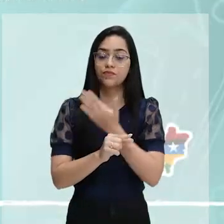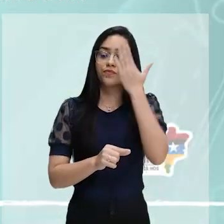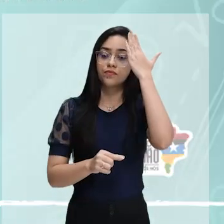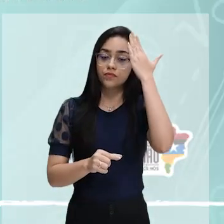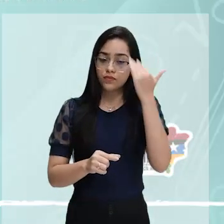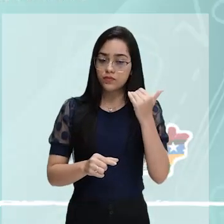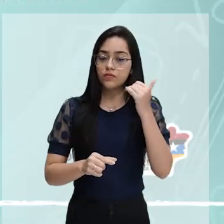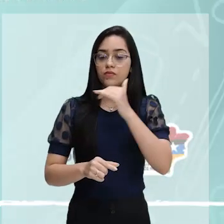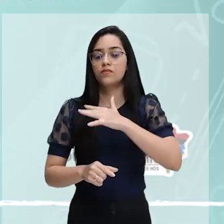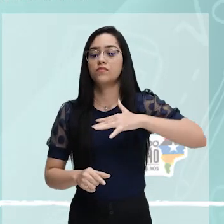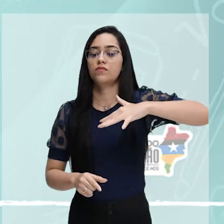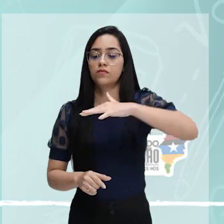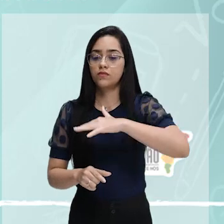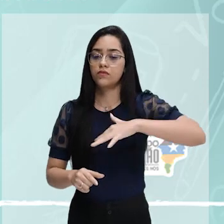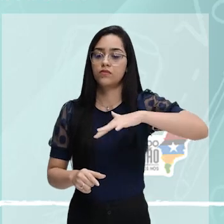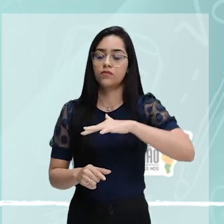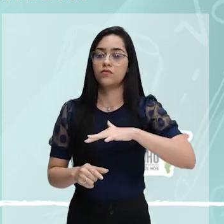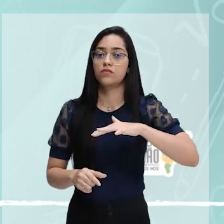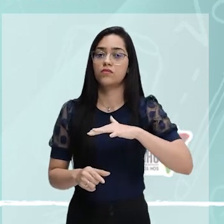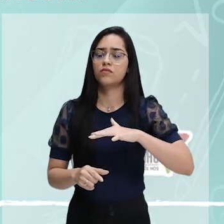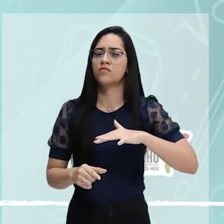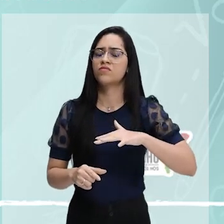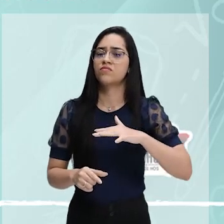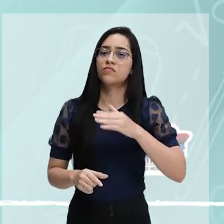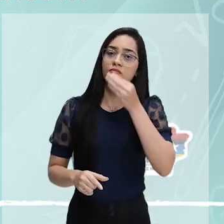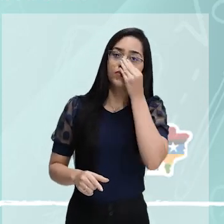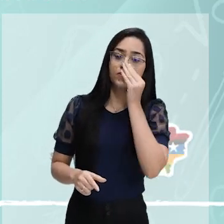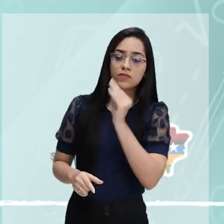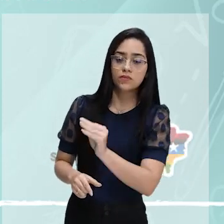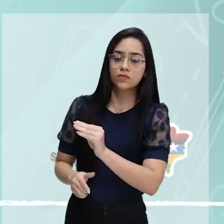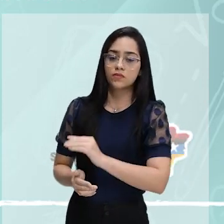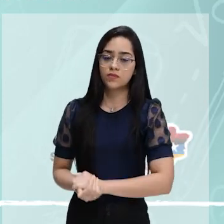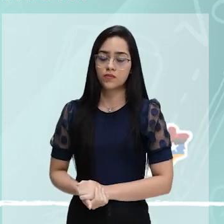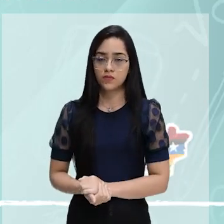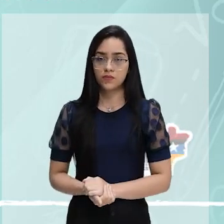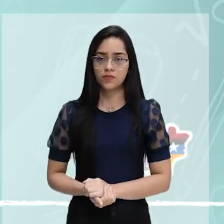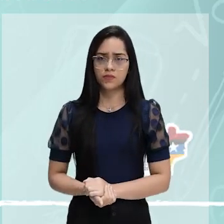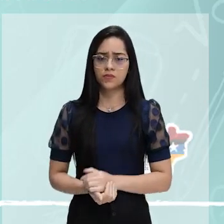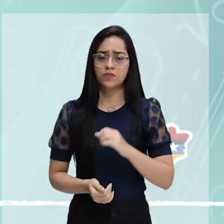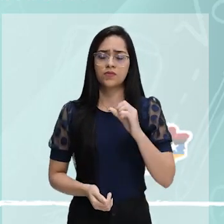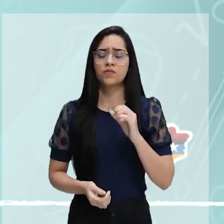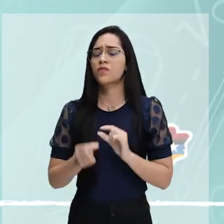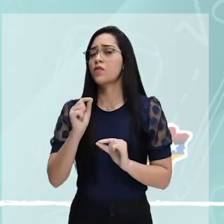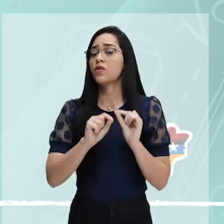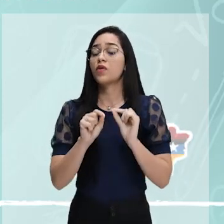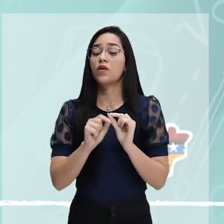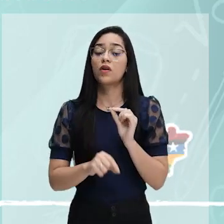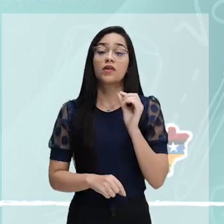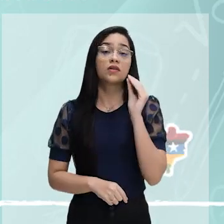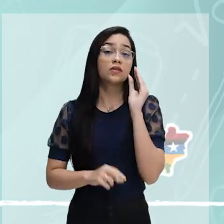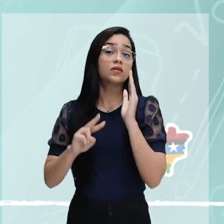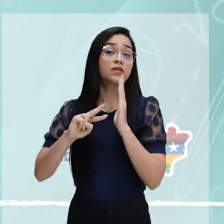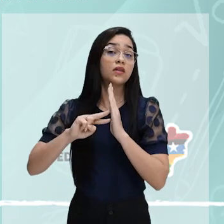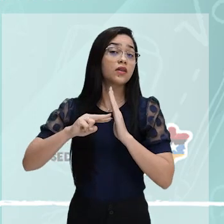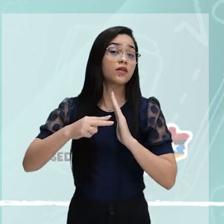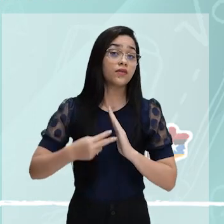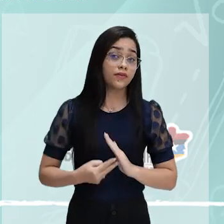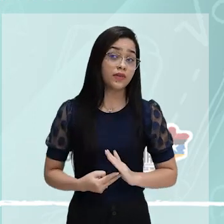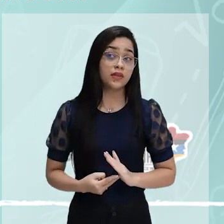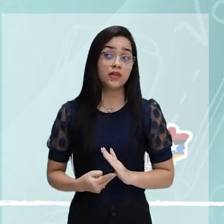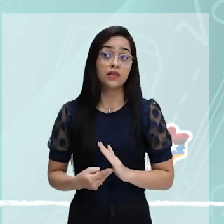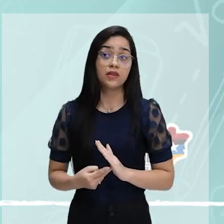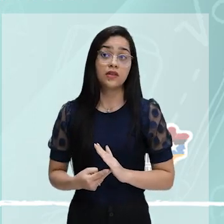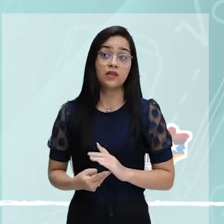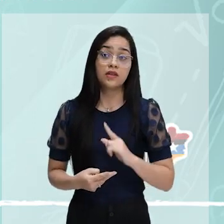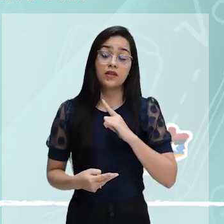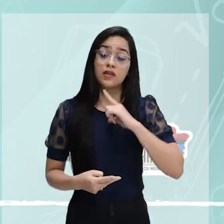a realidade e fecha os olhos. Quando ele diz que ele sobredoura a realidade e fecha os olhos, significa dizer que ele